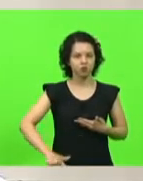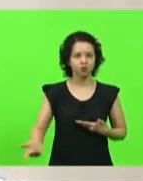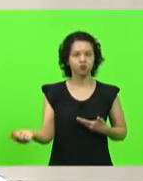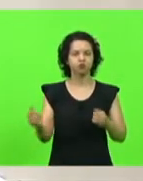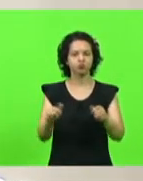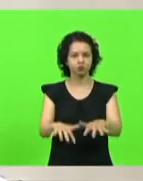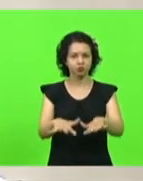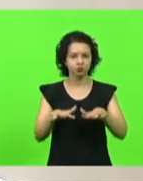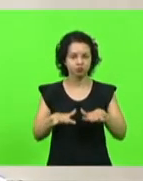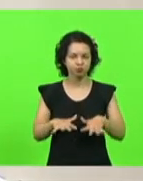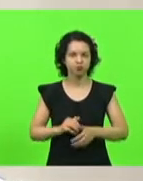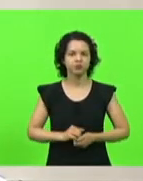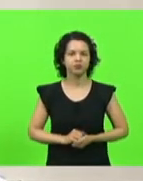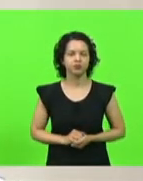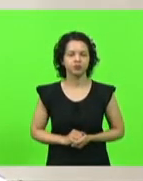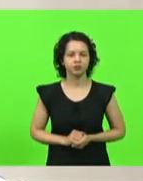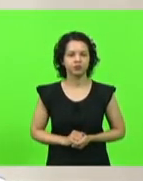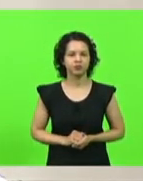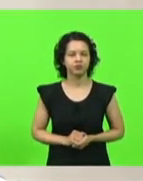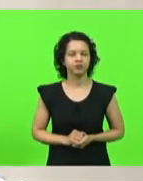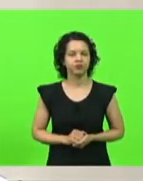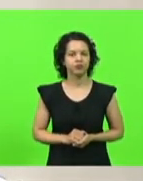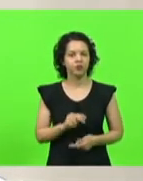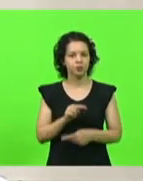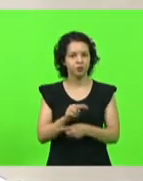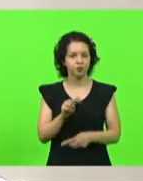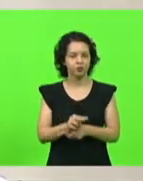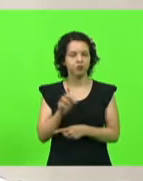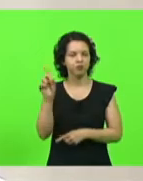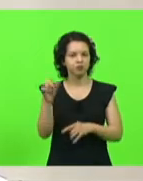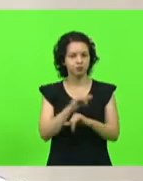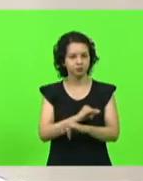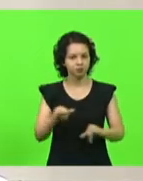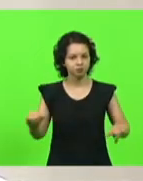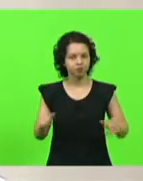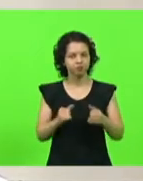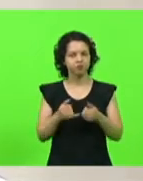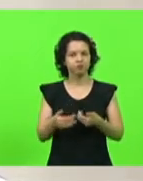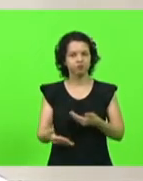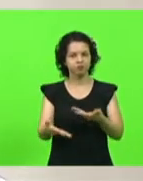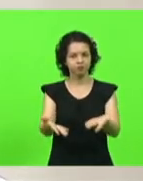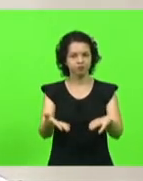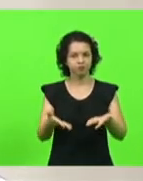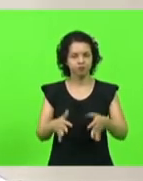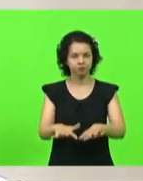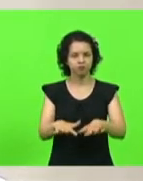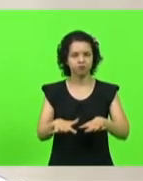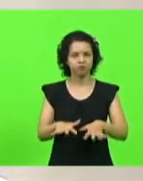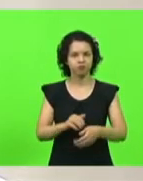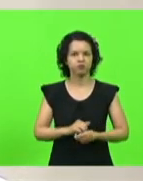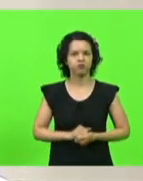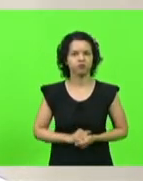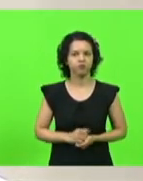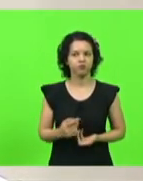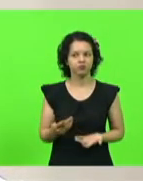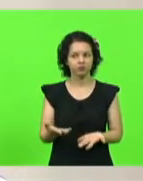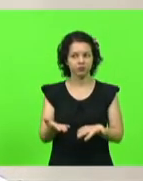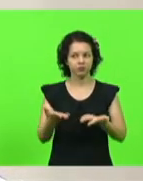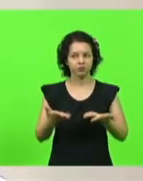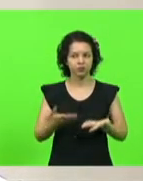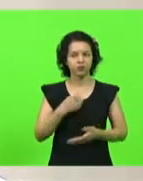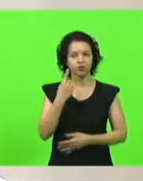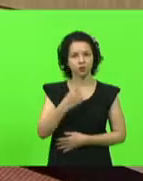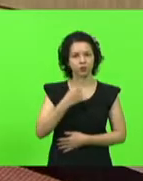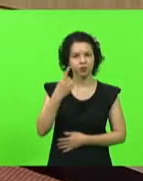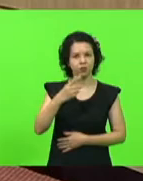sessão no dia de hoje. Sobre a proteção de Deus, declaro aberta a presente sessão. Eu convido o deputado Ricardo